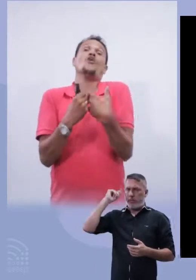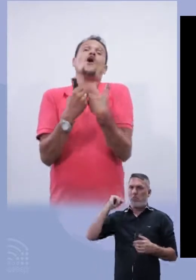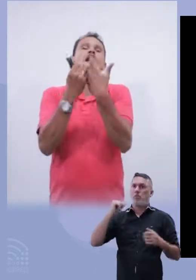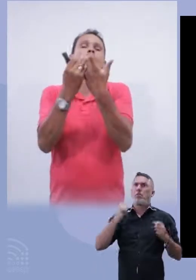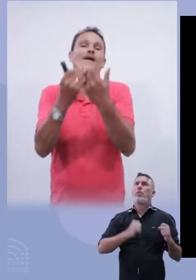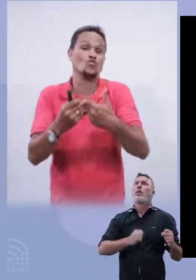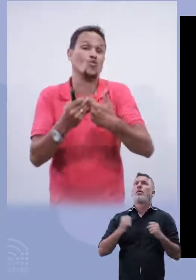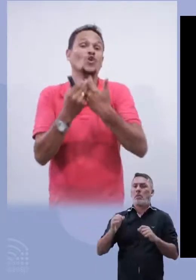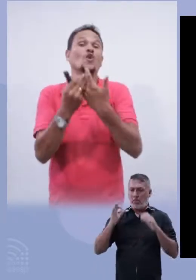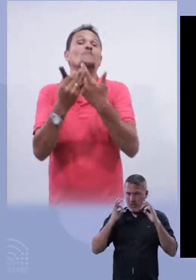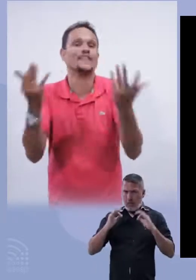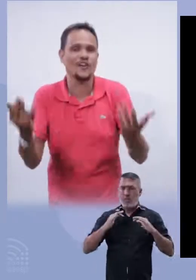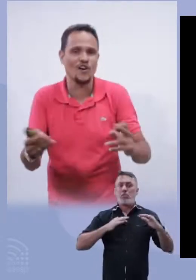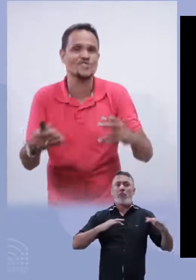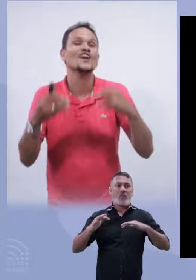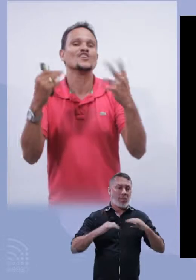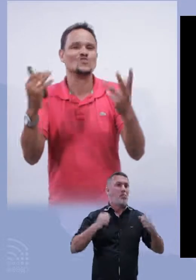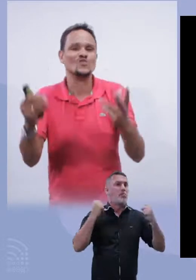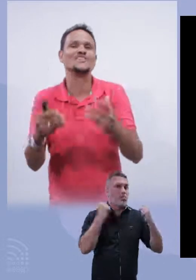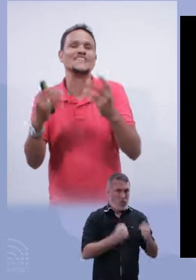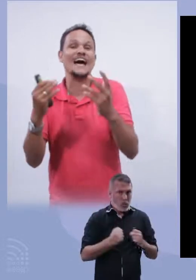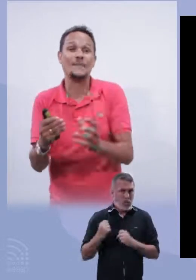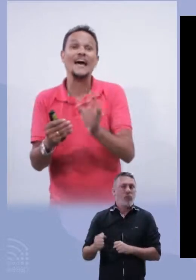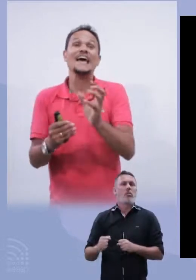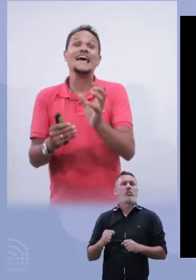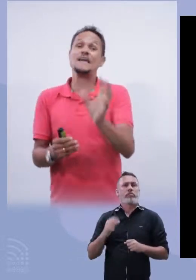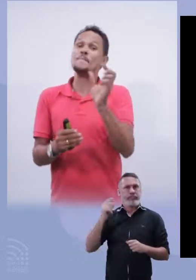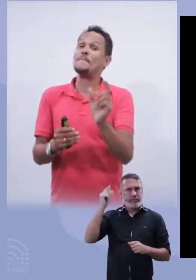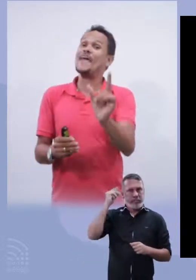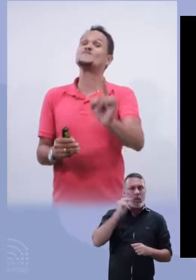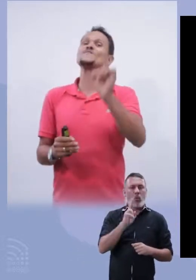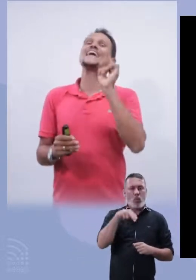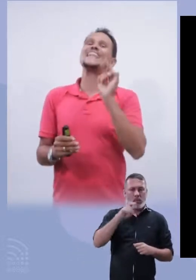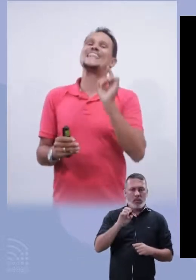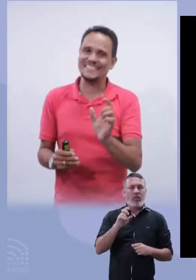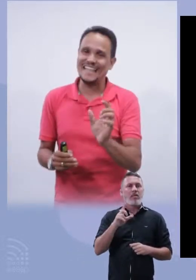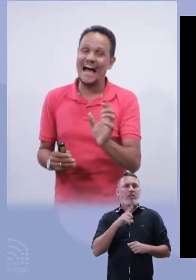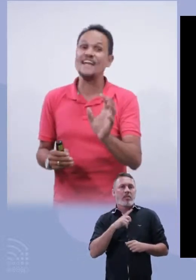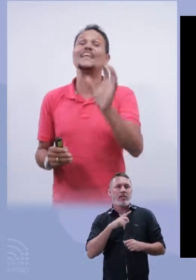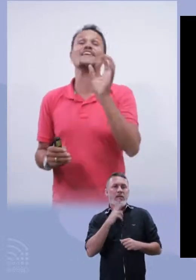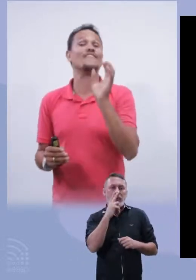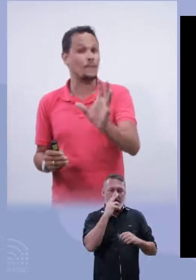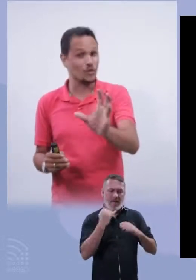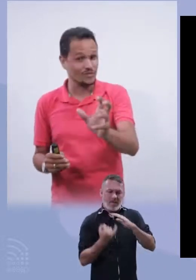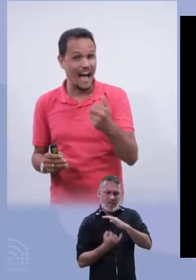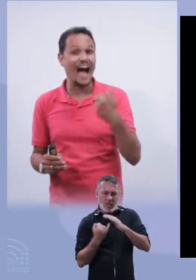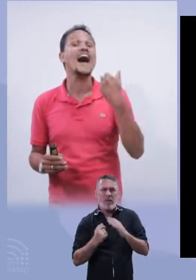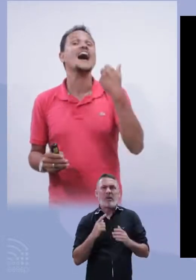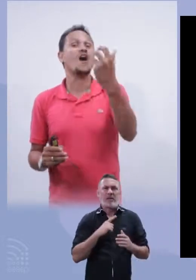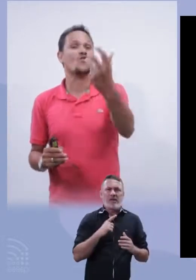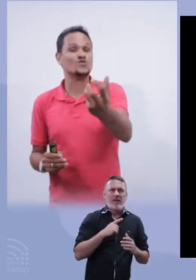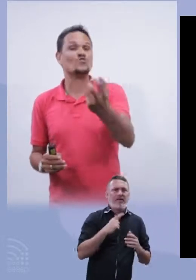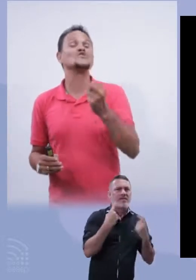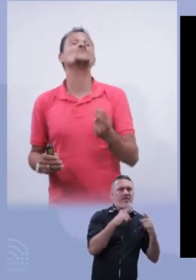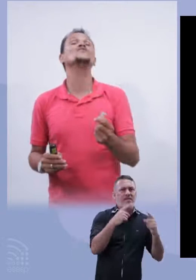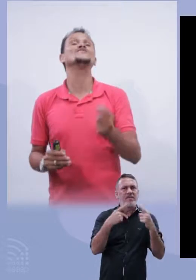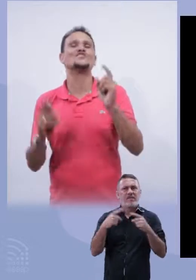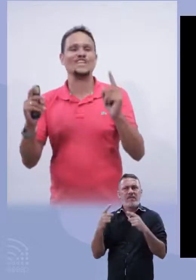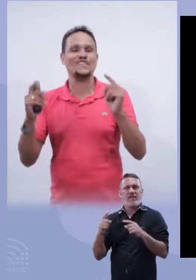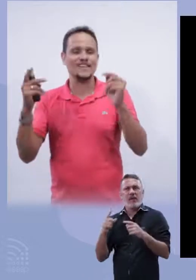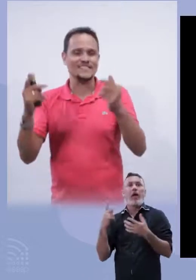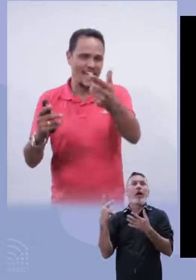já foi realmente um grupo poderoso de estudantes na época, e mesmo na ilegalidade ela vai aprontar algumas